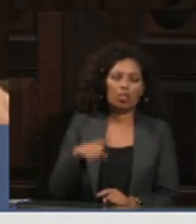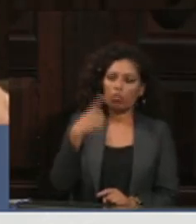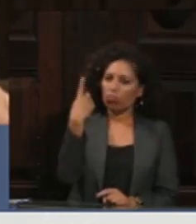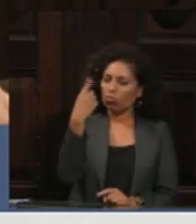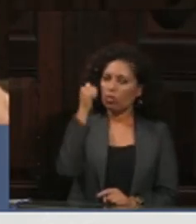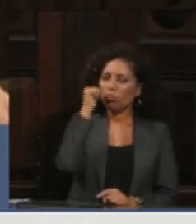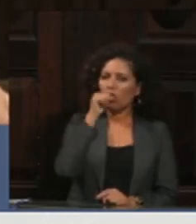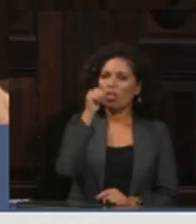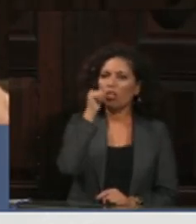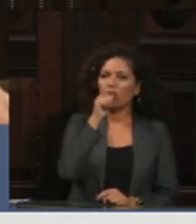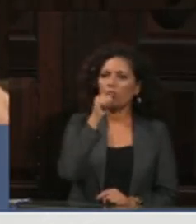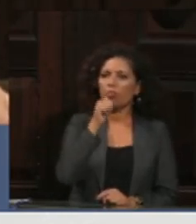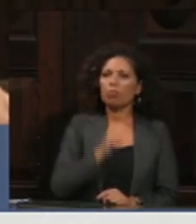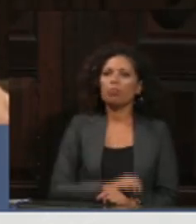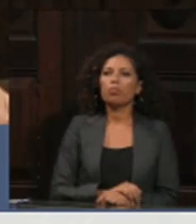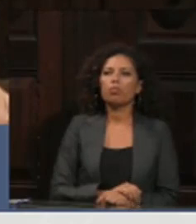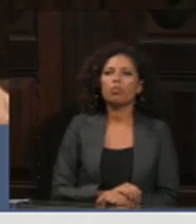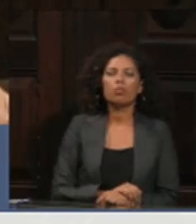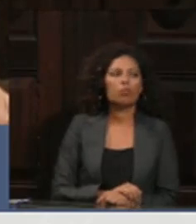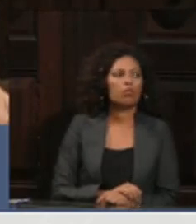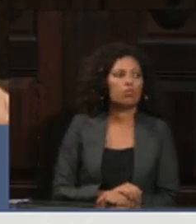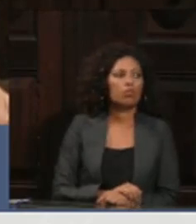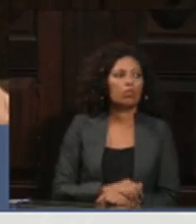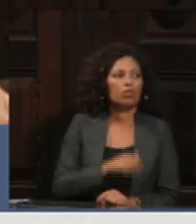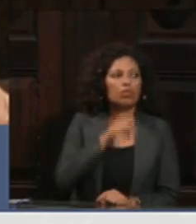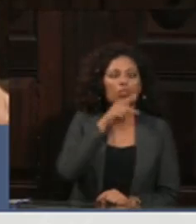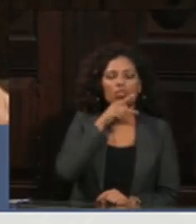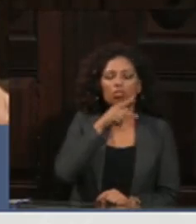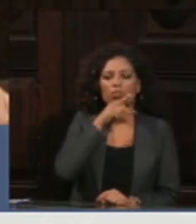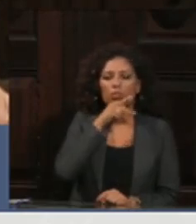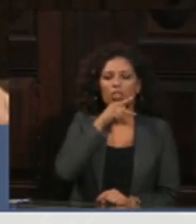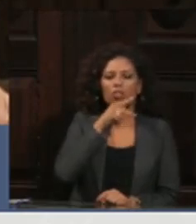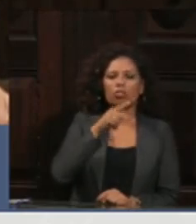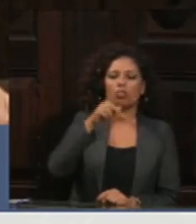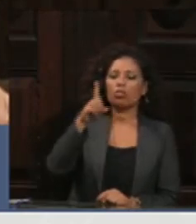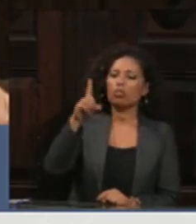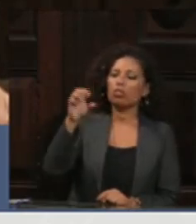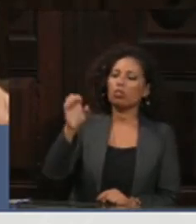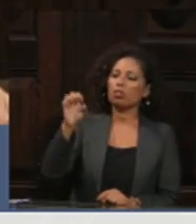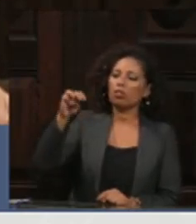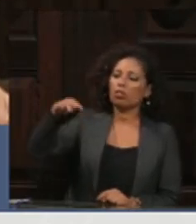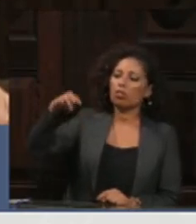mulher, e do Partido Democrata,